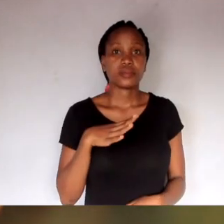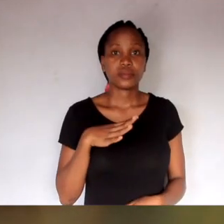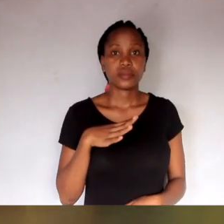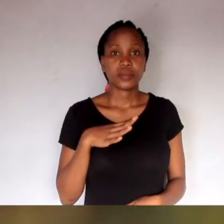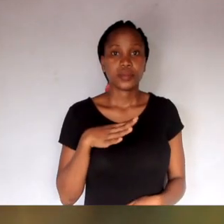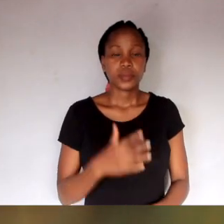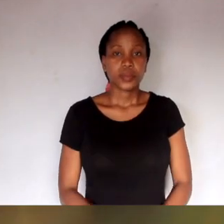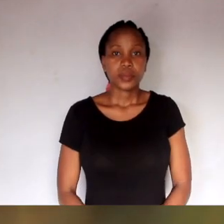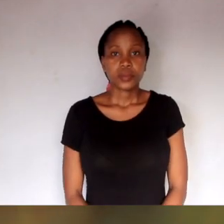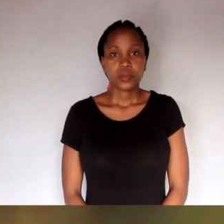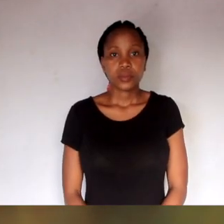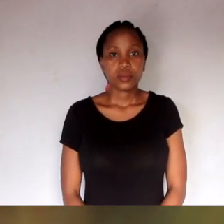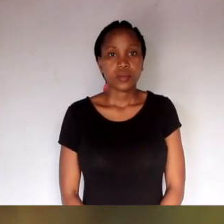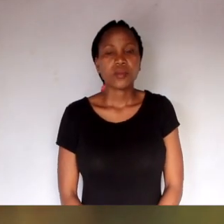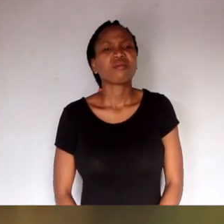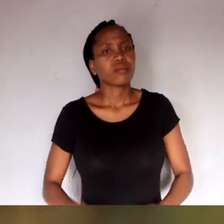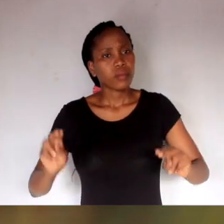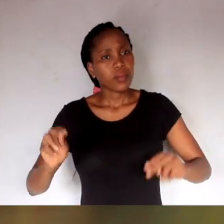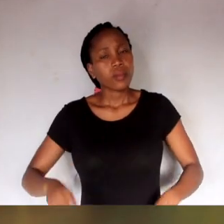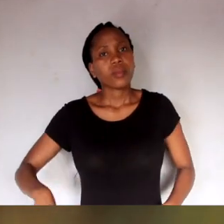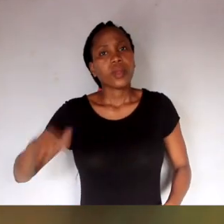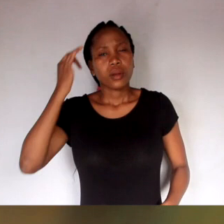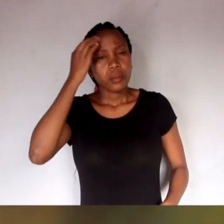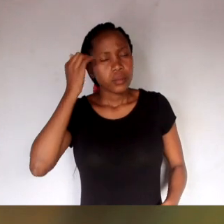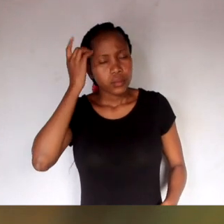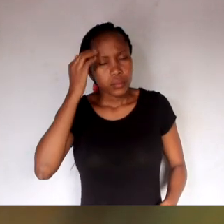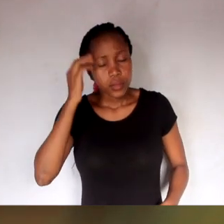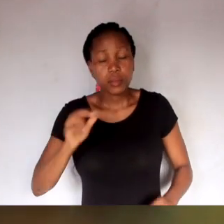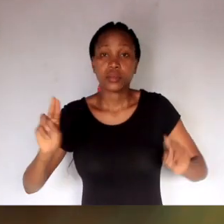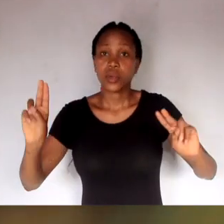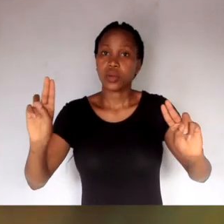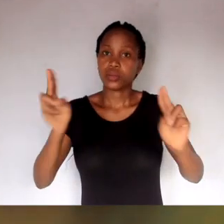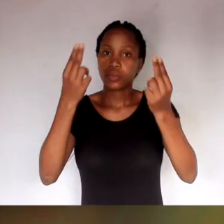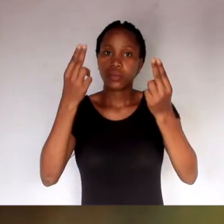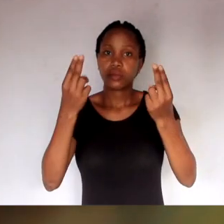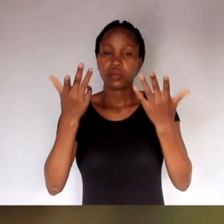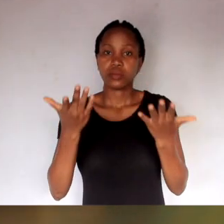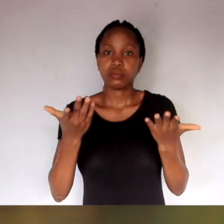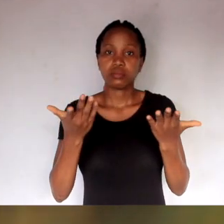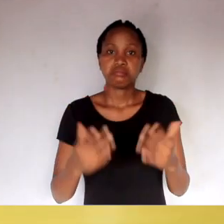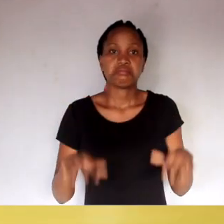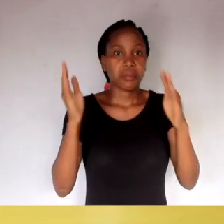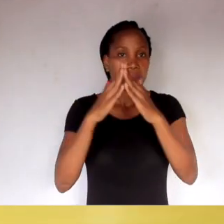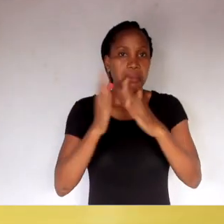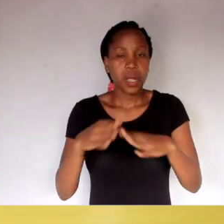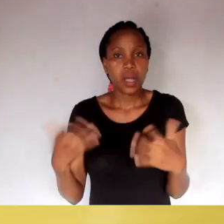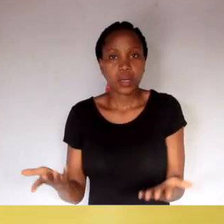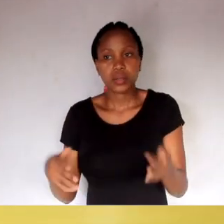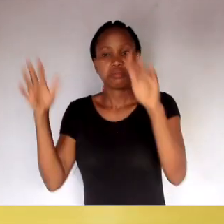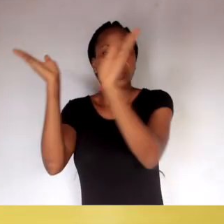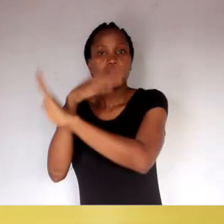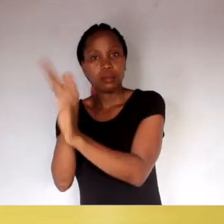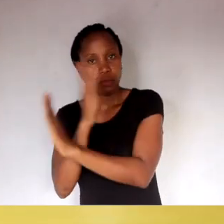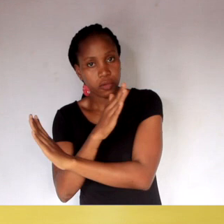inovação, nova forma de pensar, fora, vamos dizer, fora da caixa. A juventude é a seiva